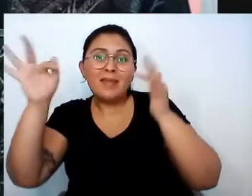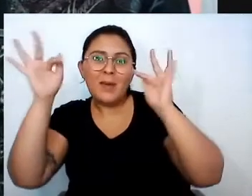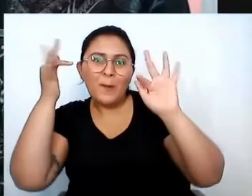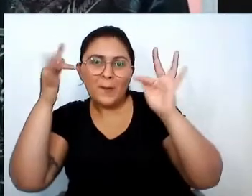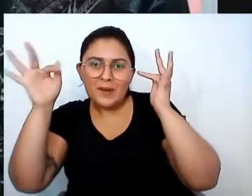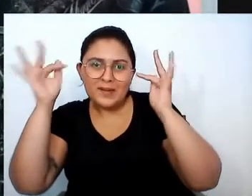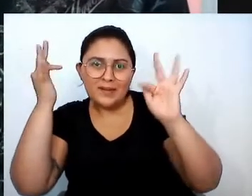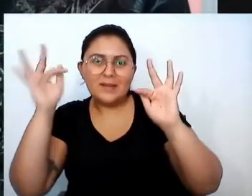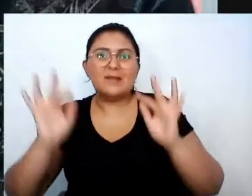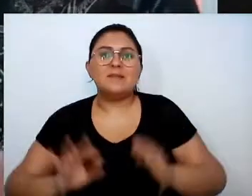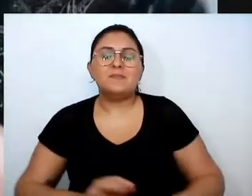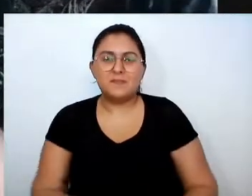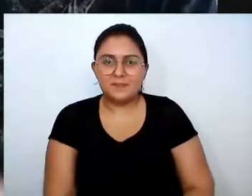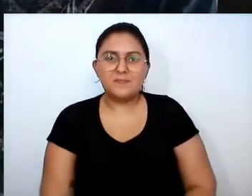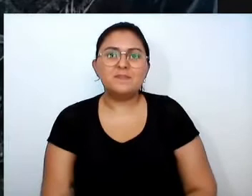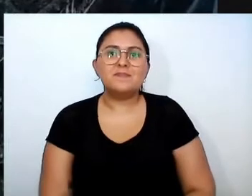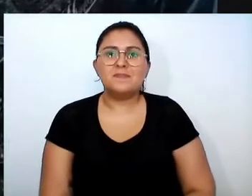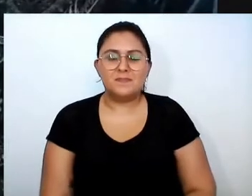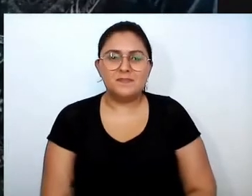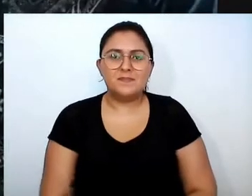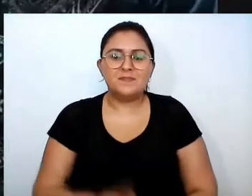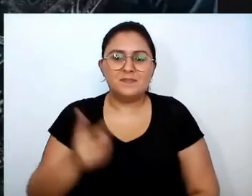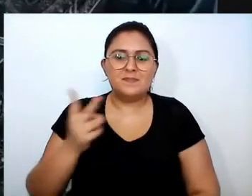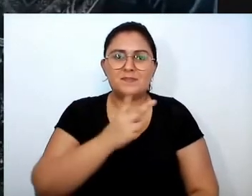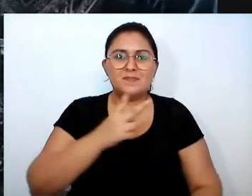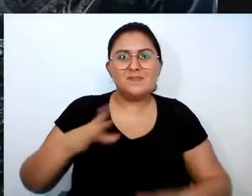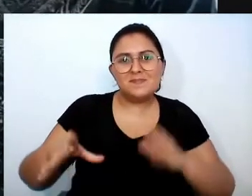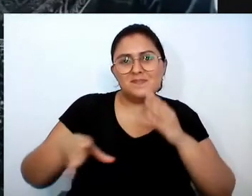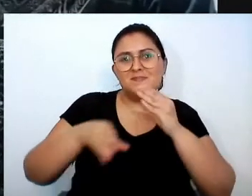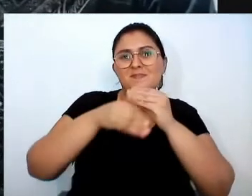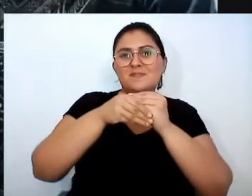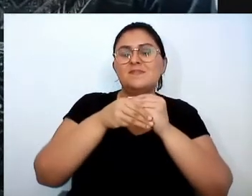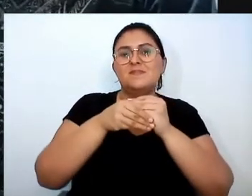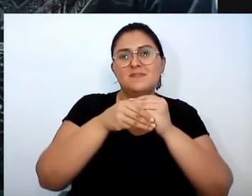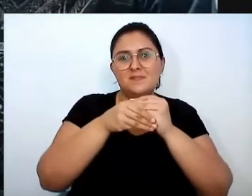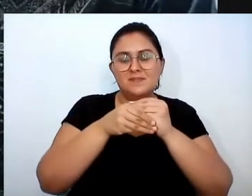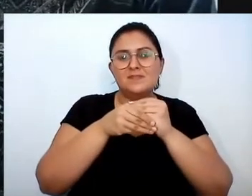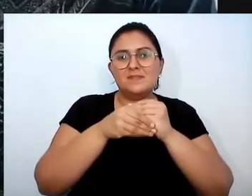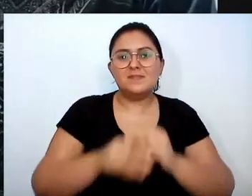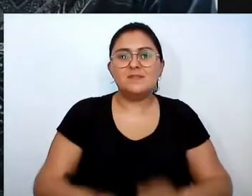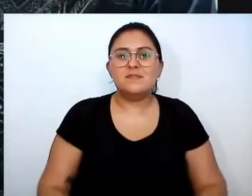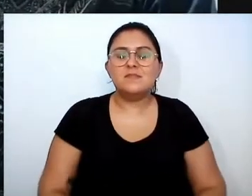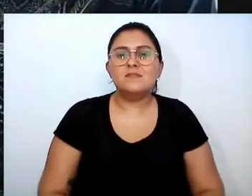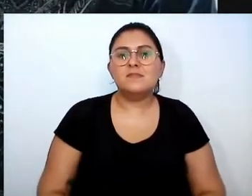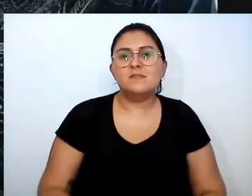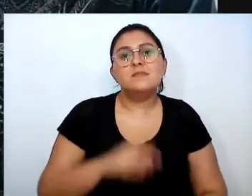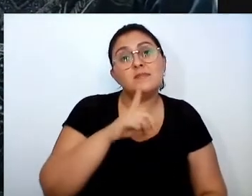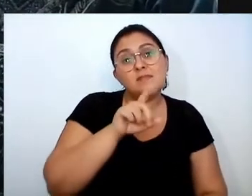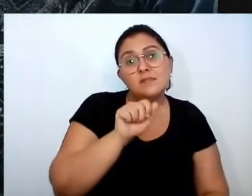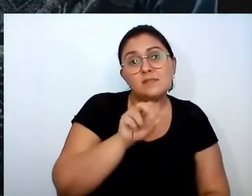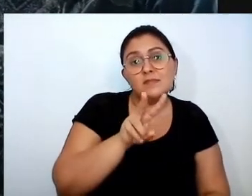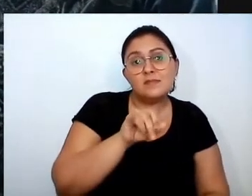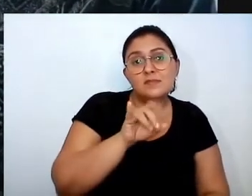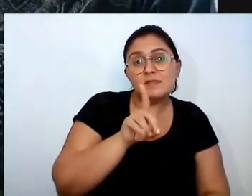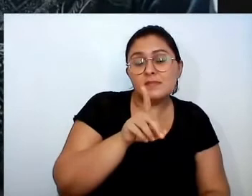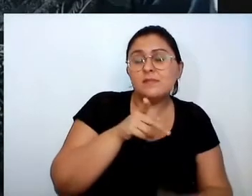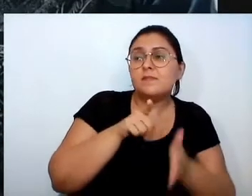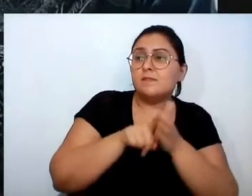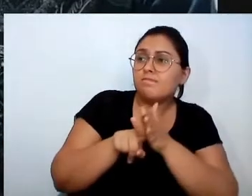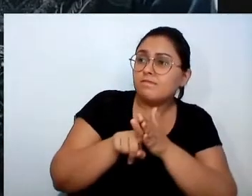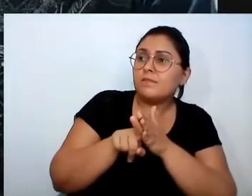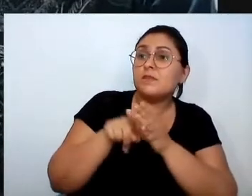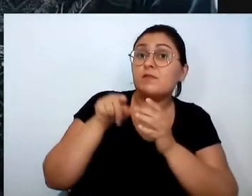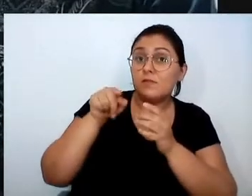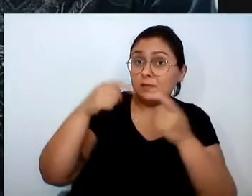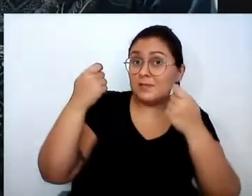fazendo. Saber o que a gente está fazendo, né? É assim que eu imagino. Sim. E aí, essa parte de teoria musical você